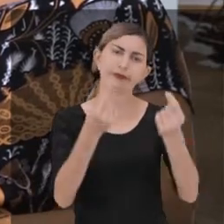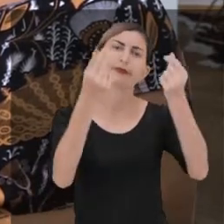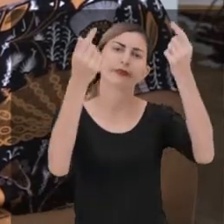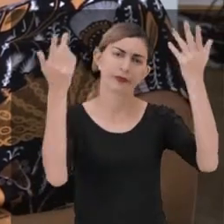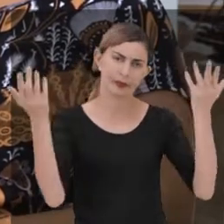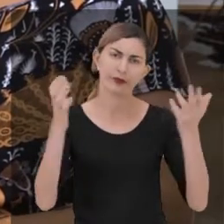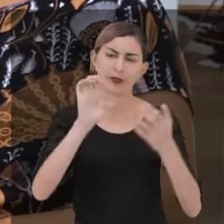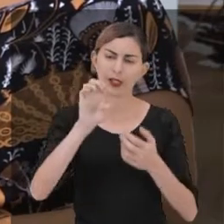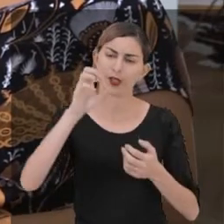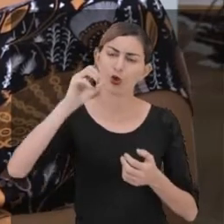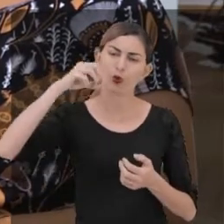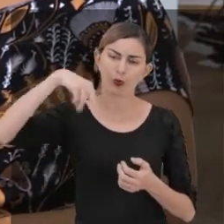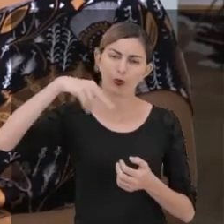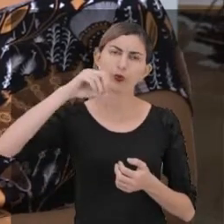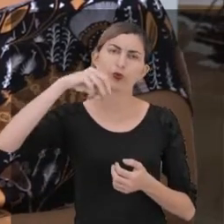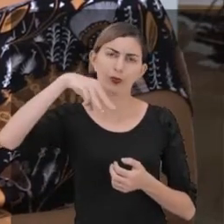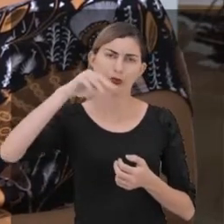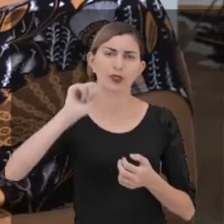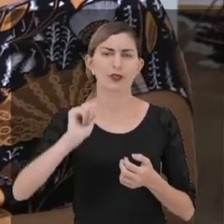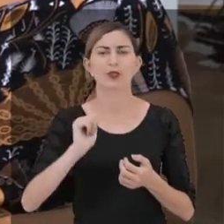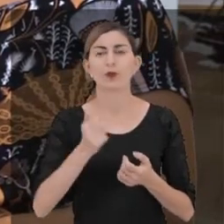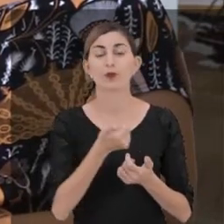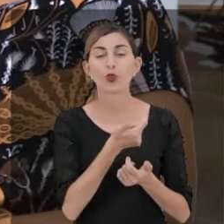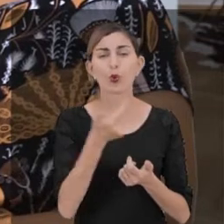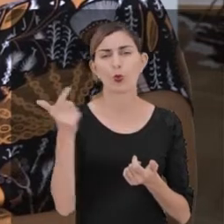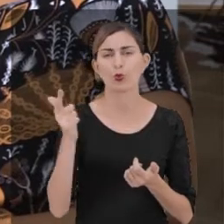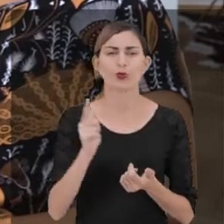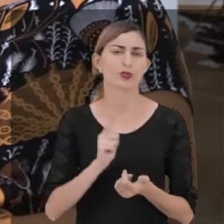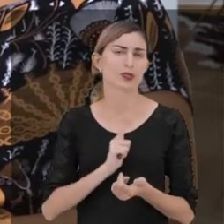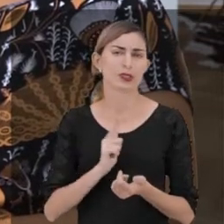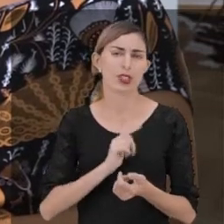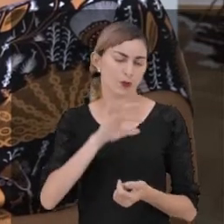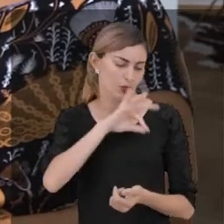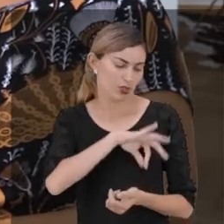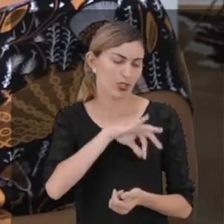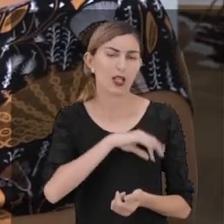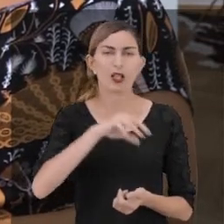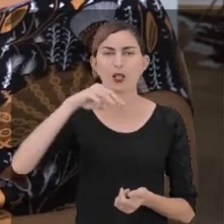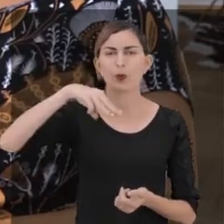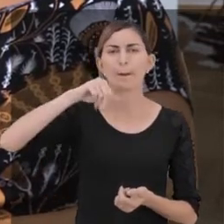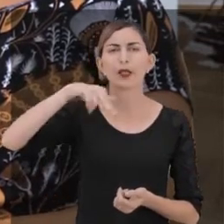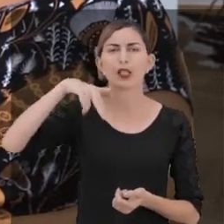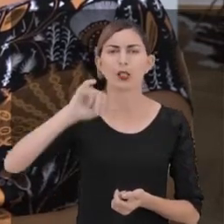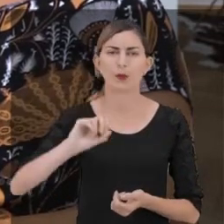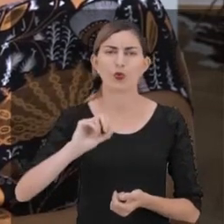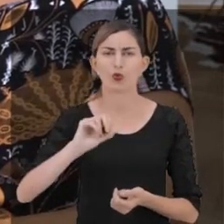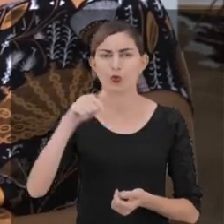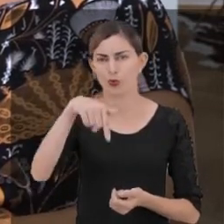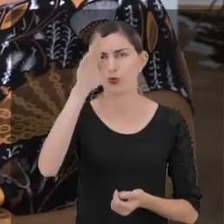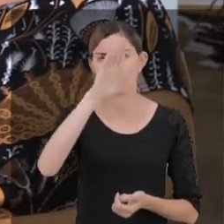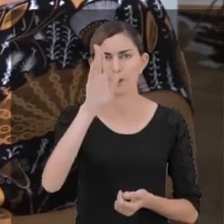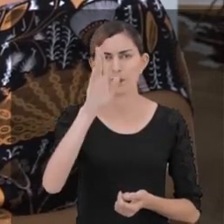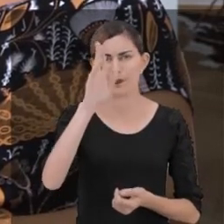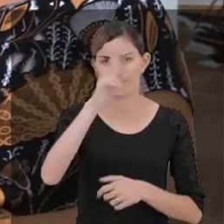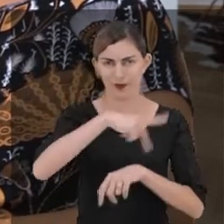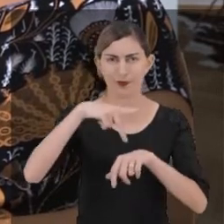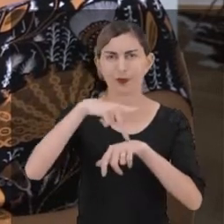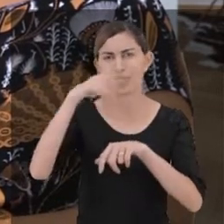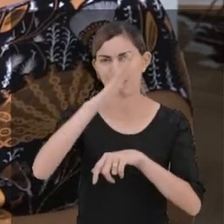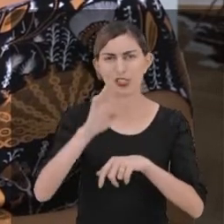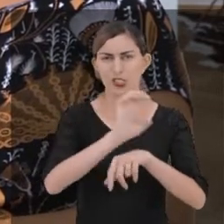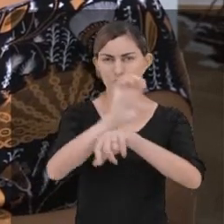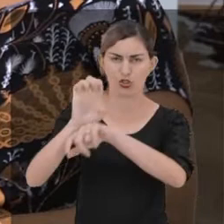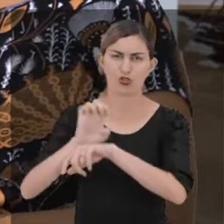economia. Um outro caso é que nós temos o salário mínimo vigente no país.